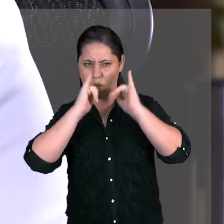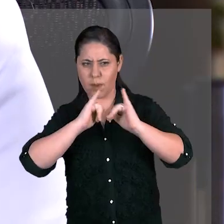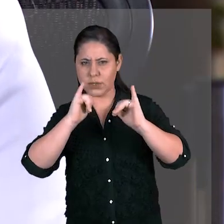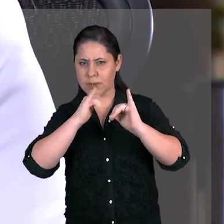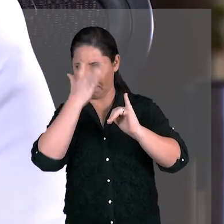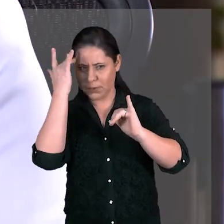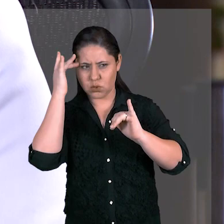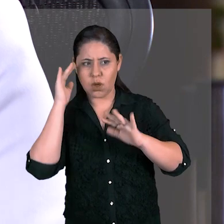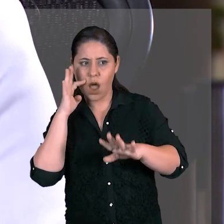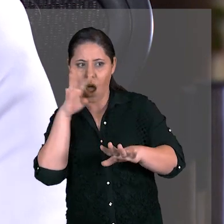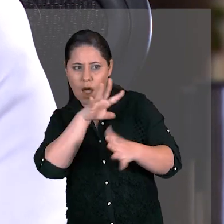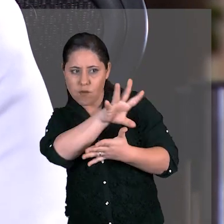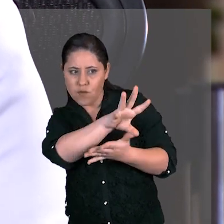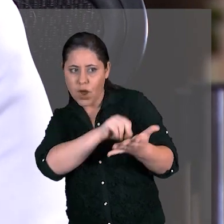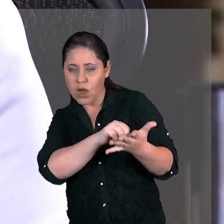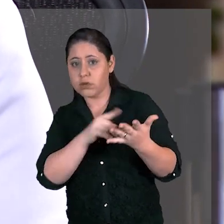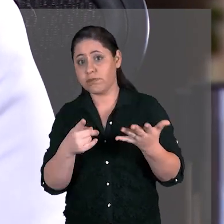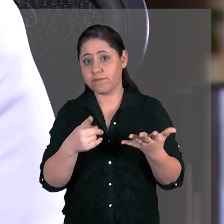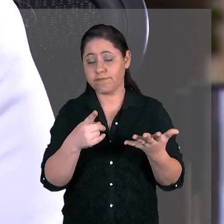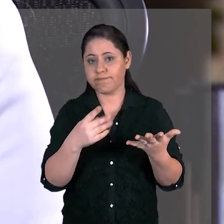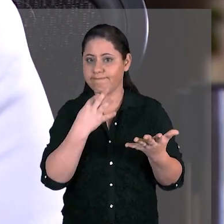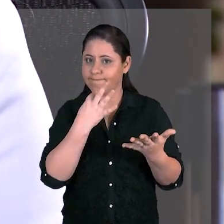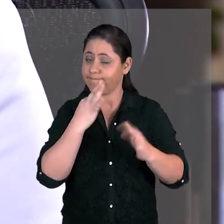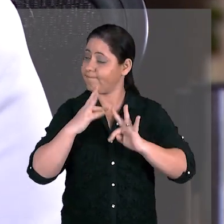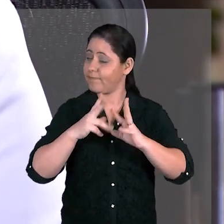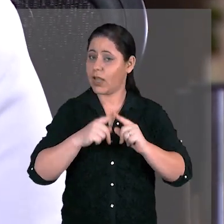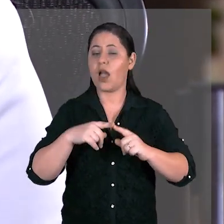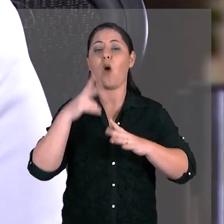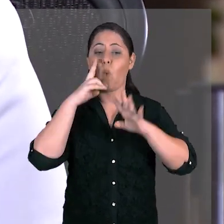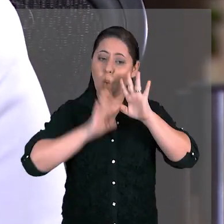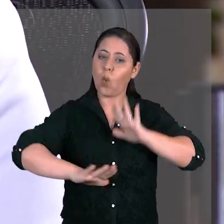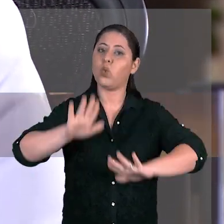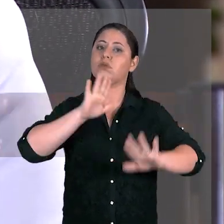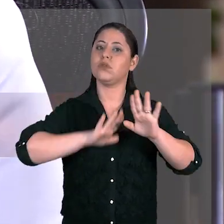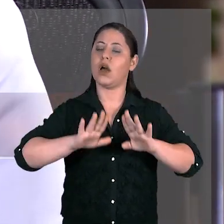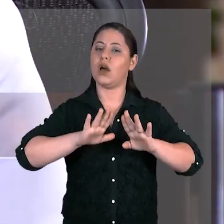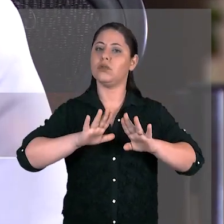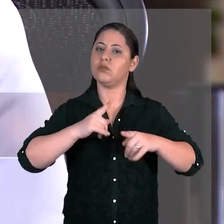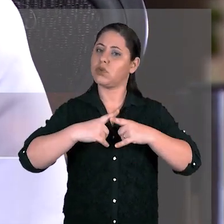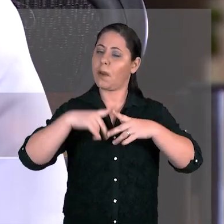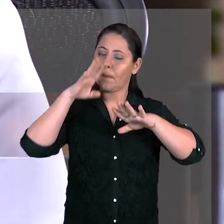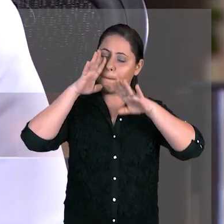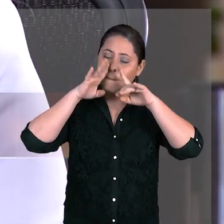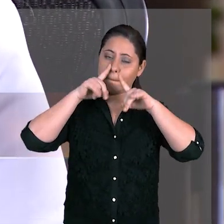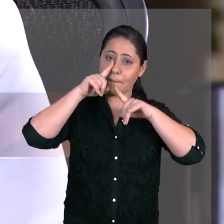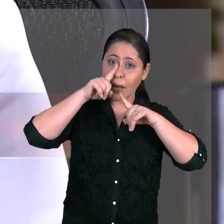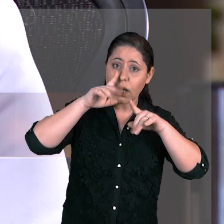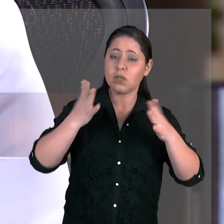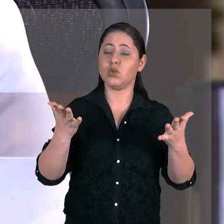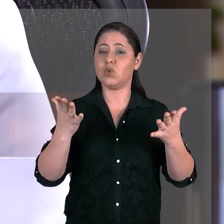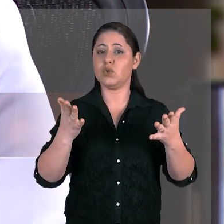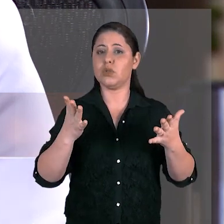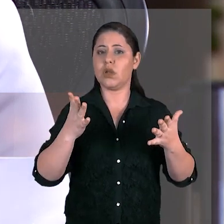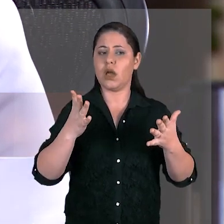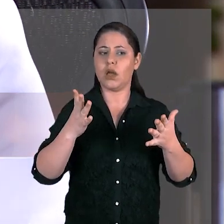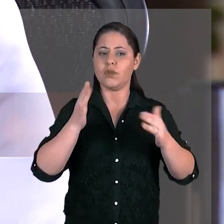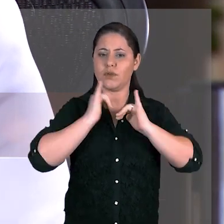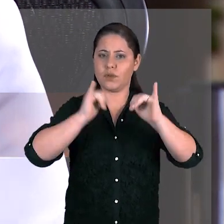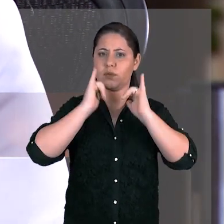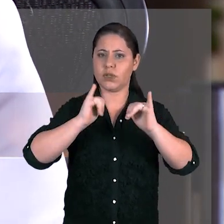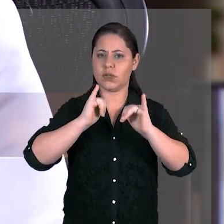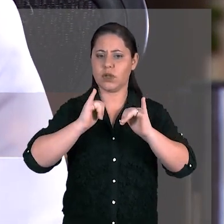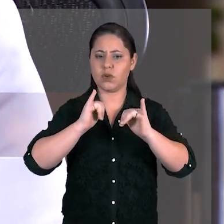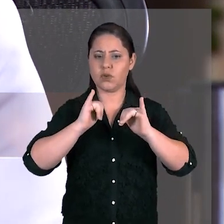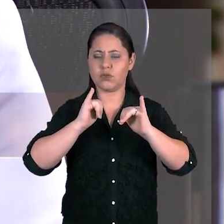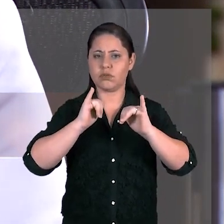social. Então, tomar cuidado, ter muita cautela com as informações que você está acessando,